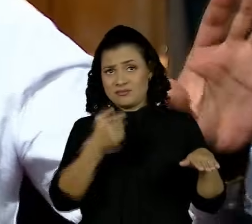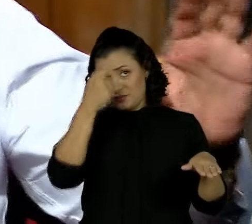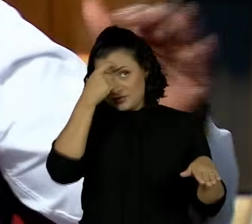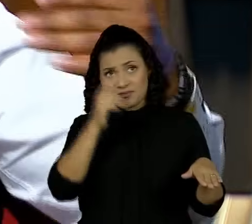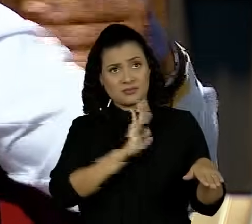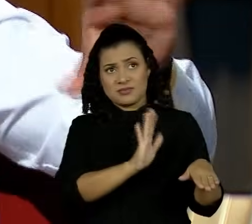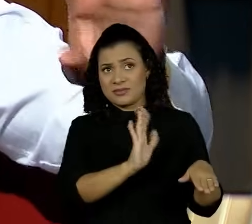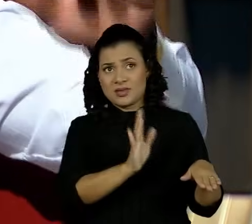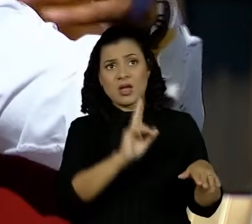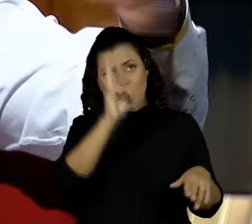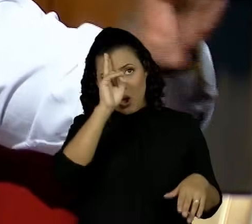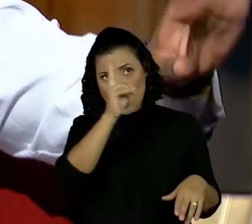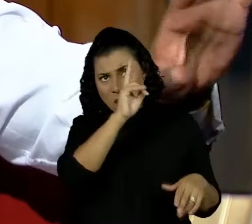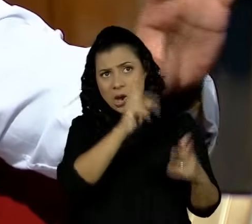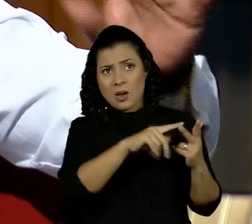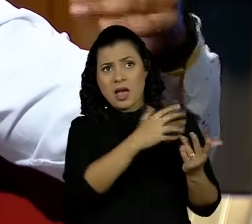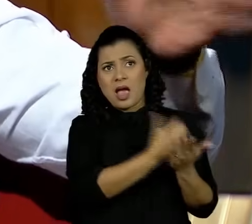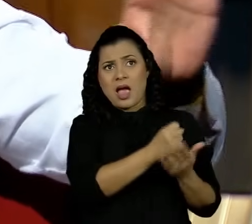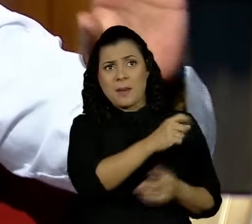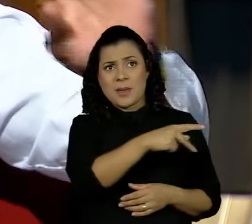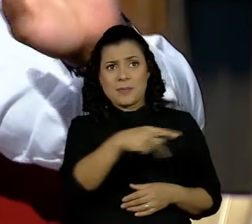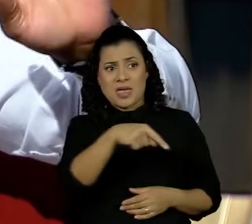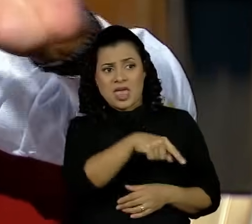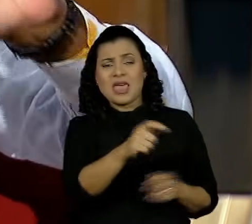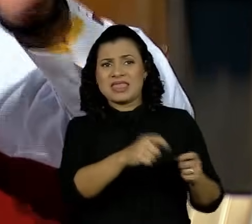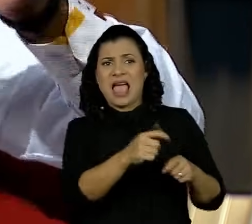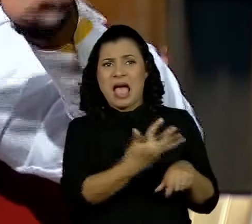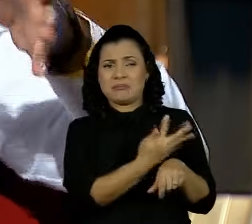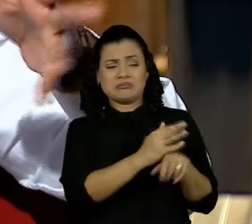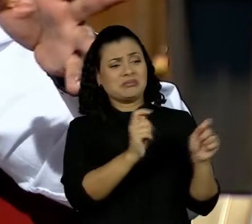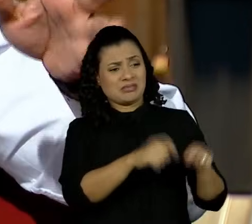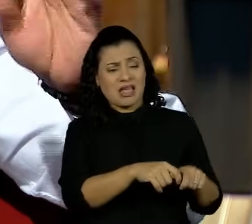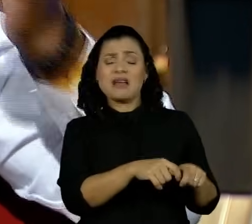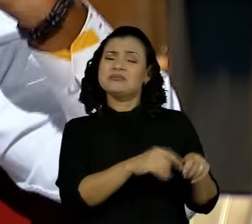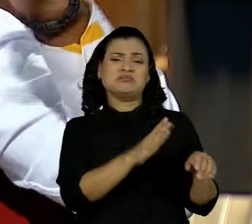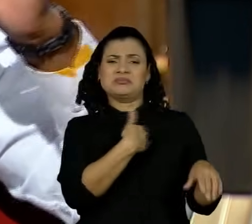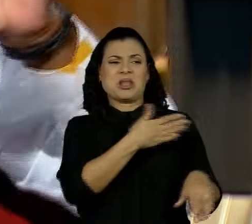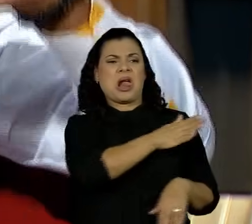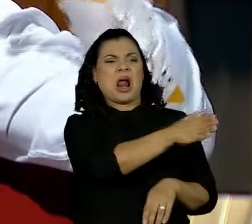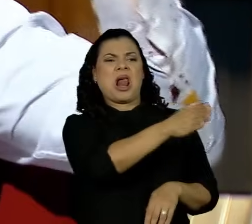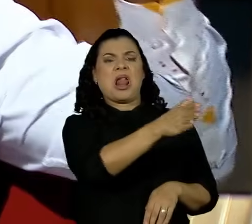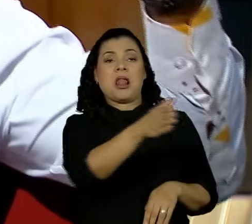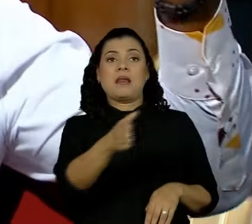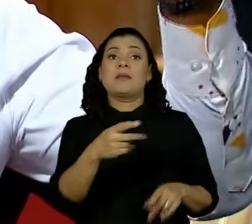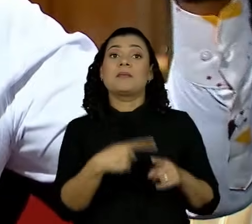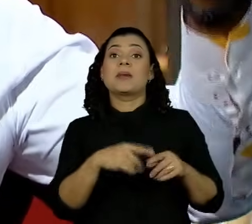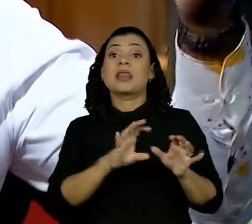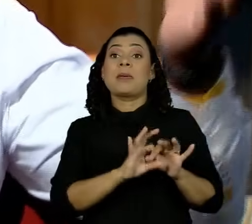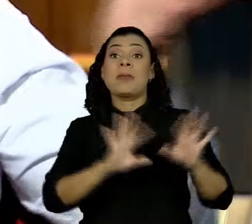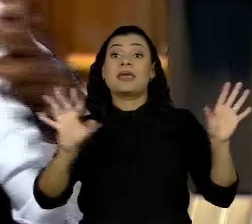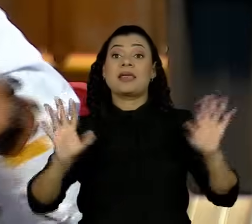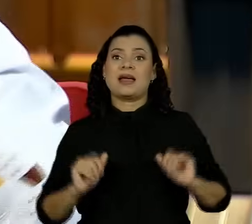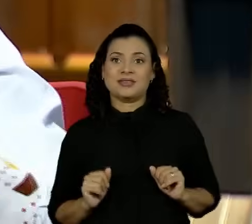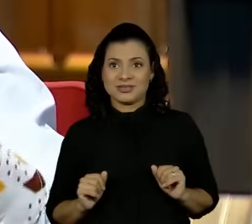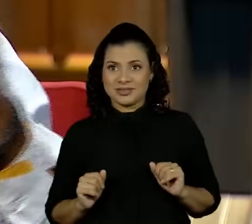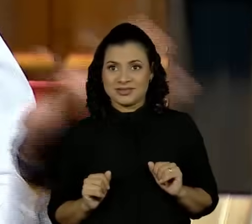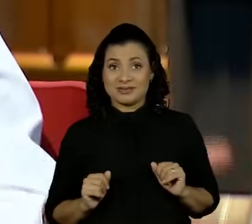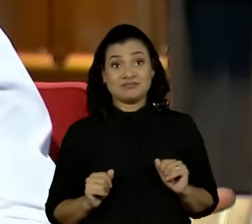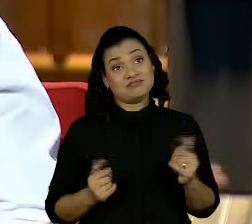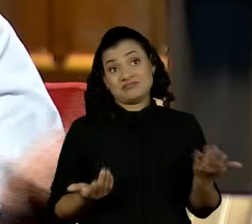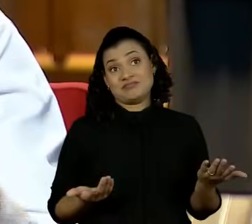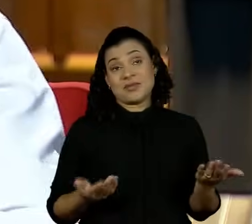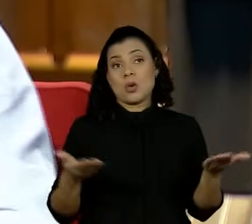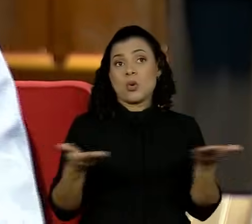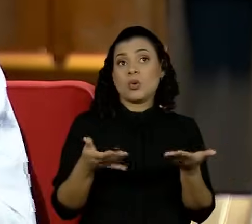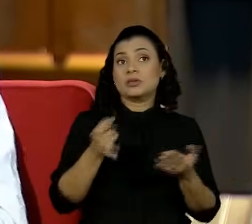hábito, tiver né? o valor dos aplicativos estiverem num valor razoável, porque ela pode ter mais liberdade até para fazer coisas que